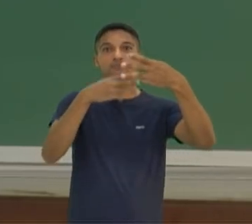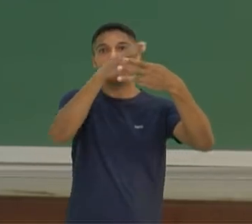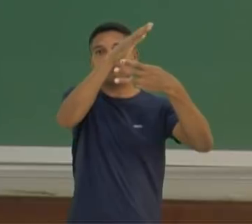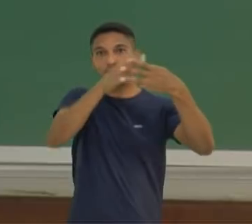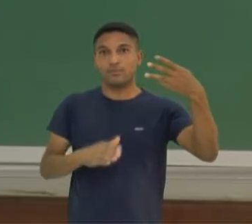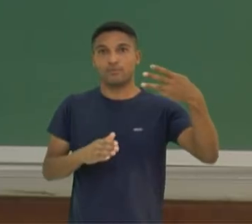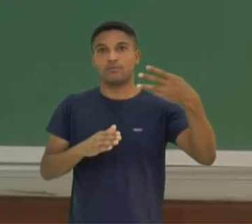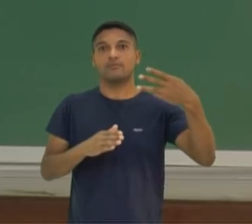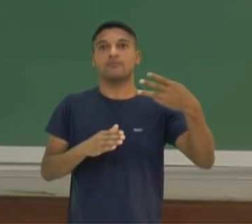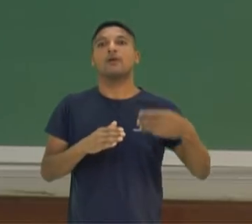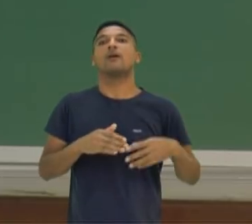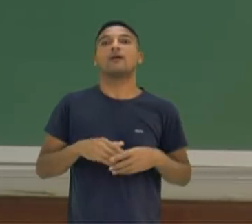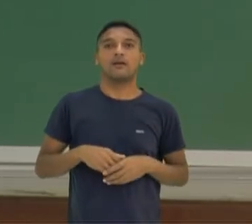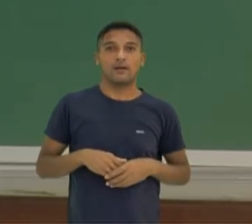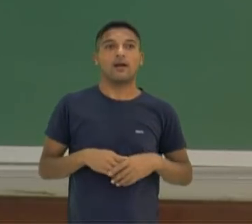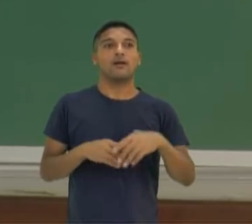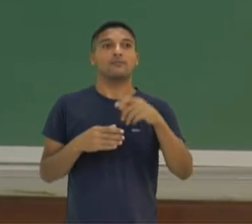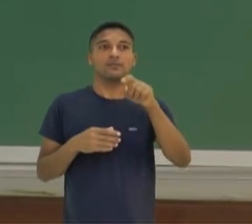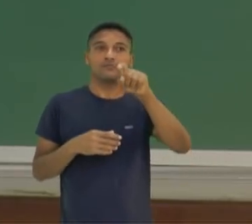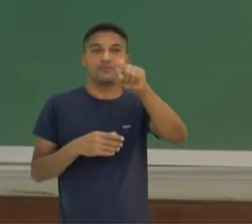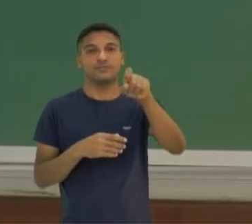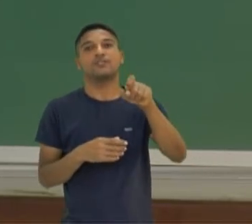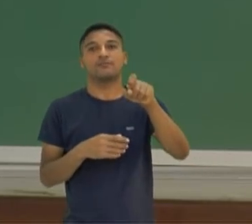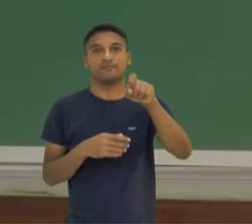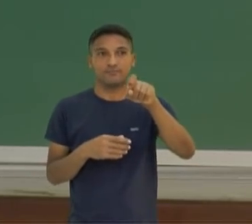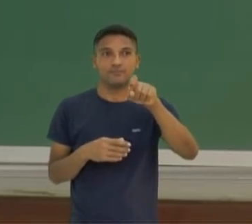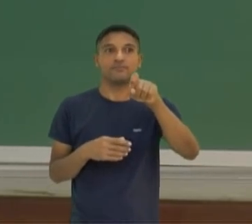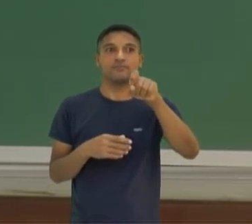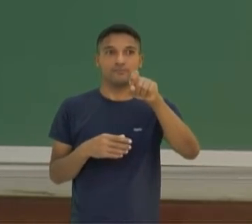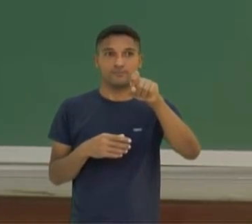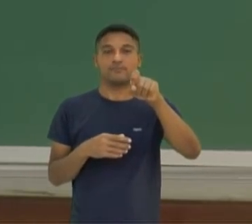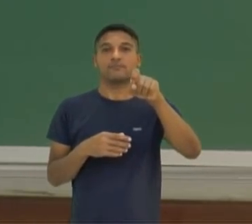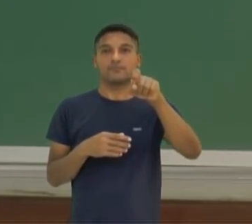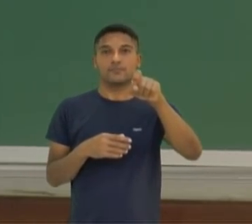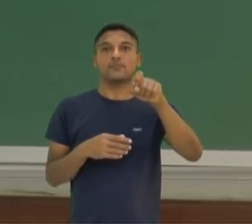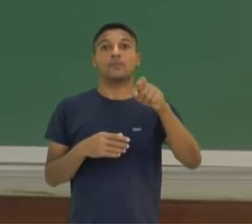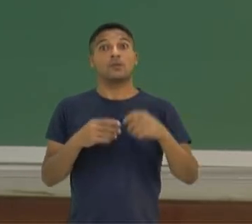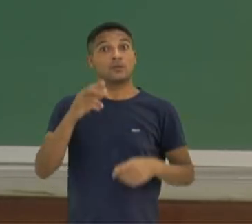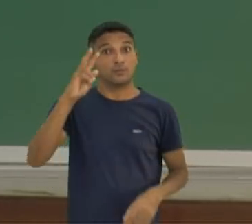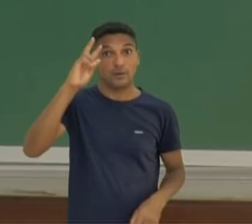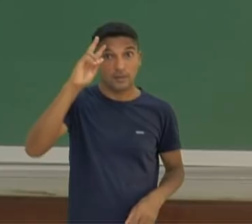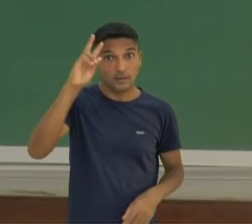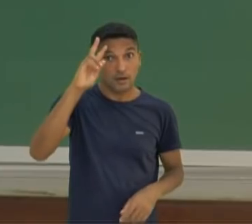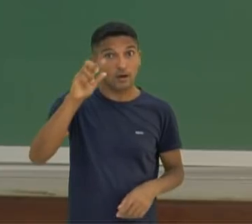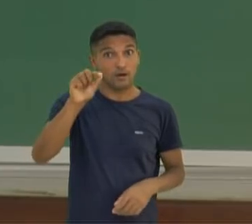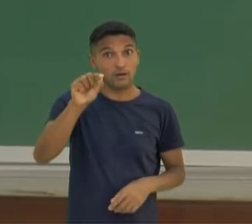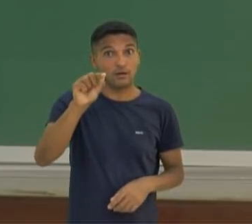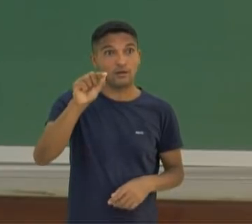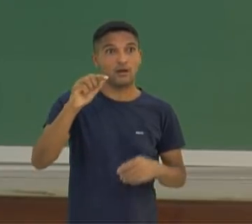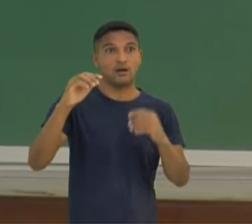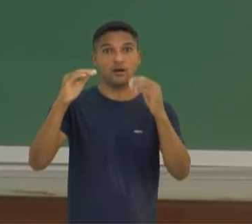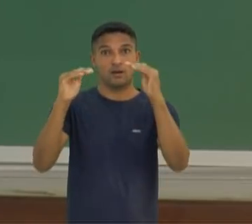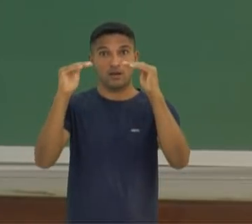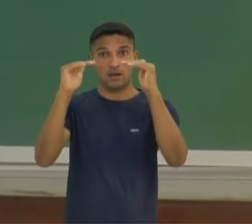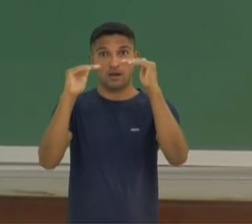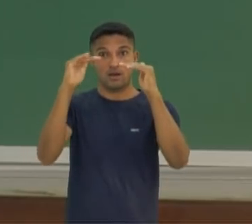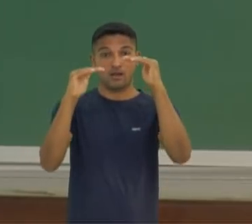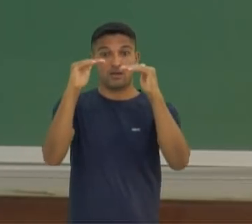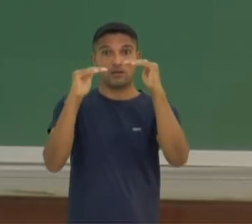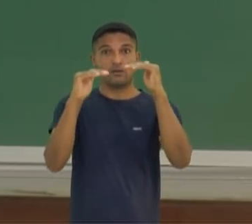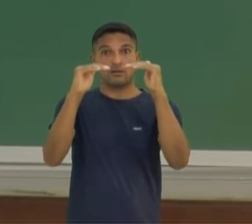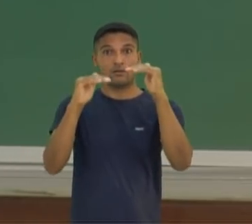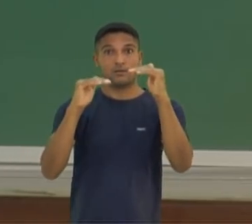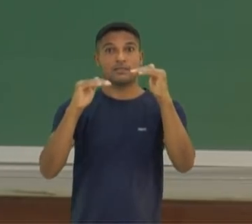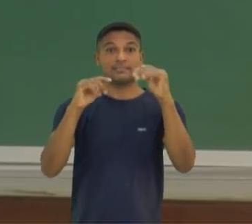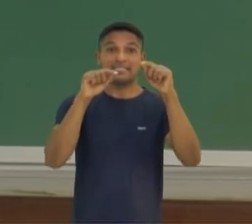ficar apenas com 1 x, né? Mas lembre-se, equilíbrio na nossa balança. O que